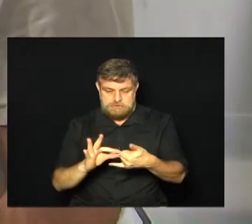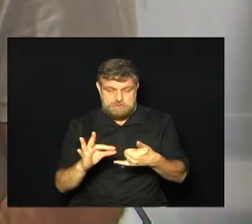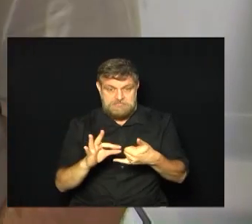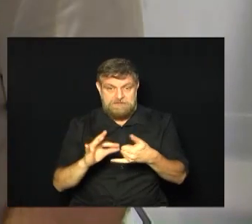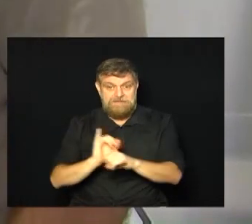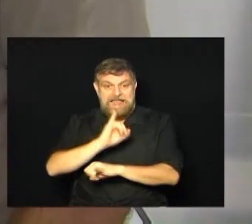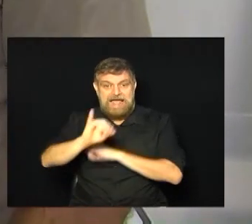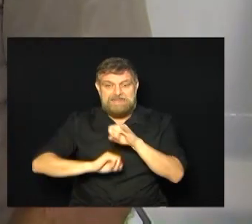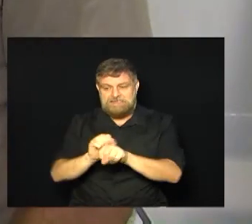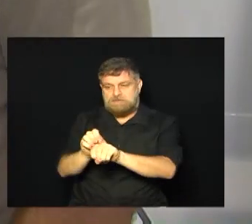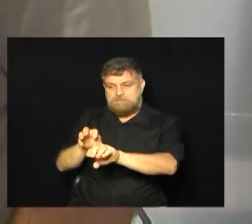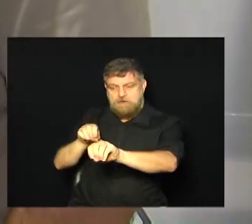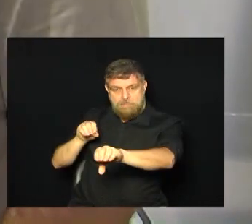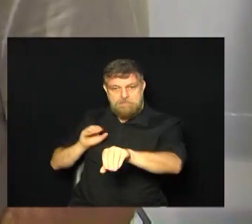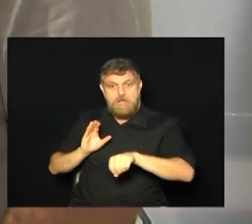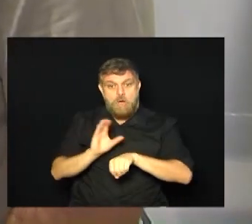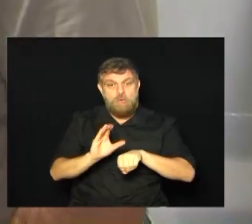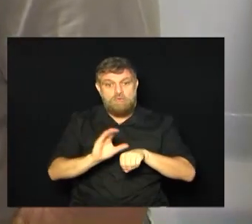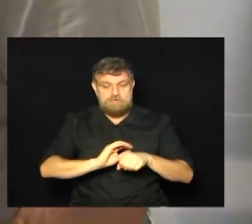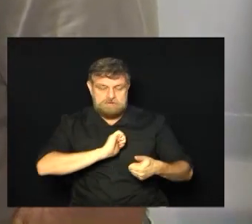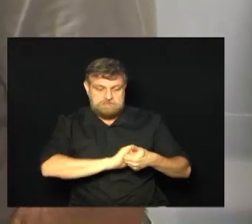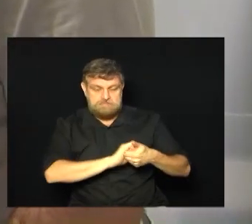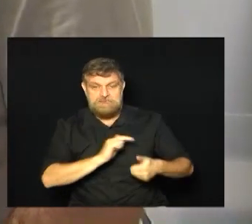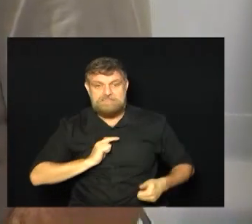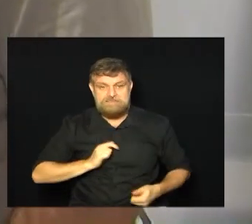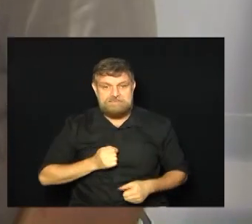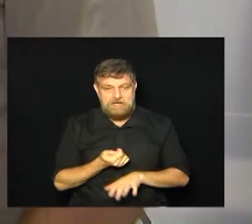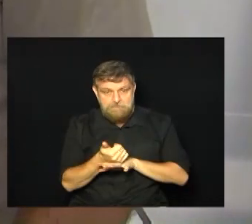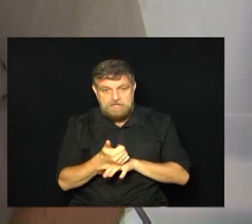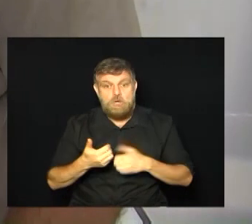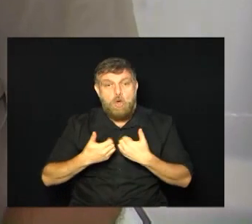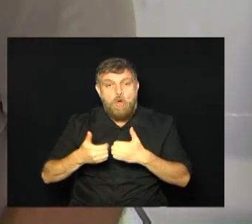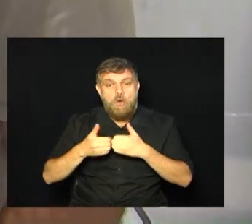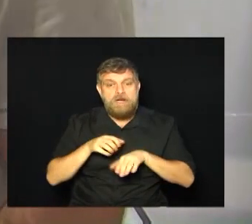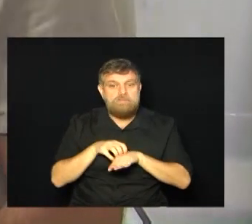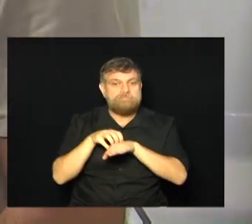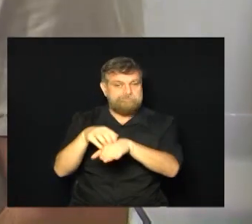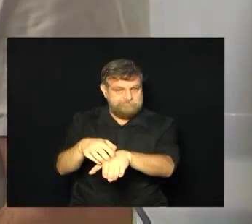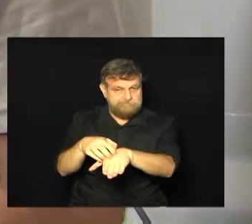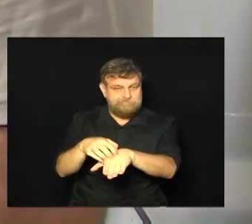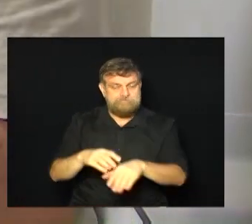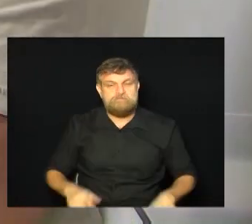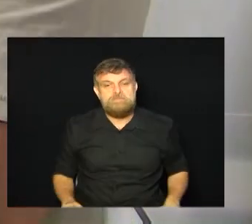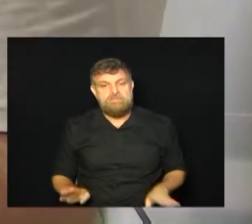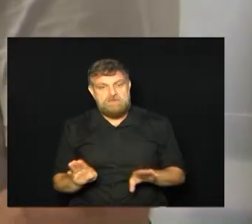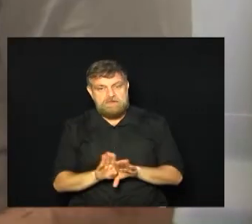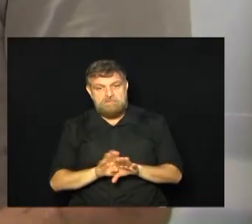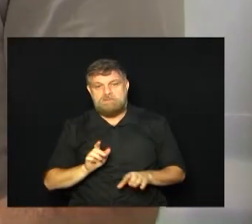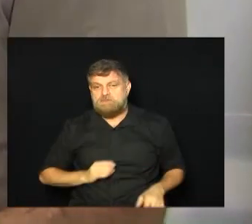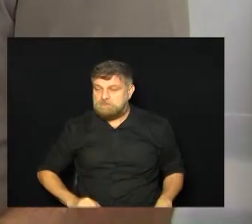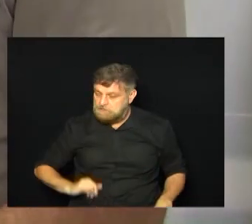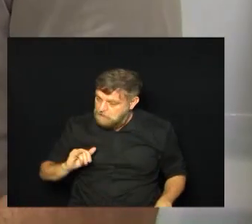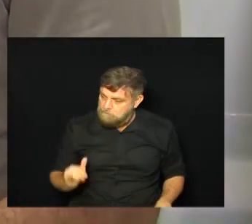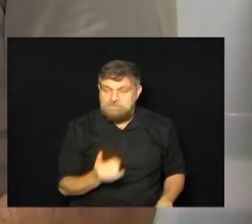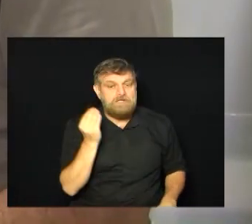E também os cursos de qualificação, ele tem o benefício do auxílio transporte. Olha só. Então, quer dizer, é uma bela